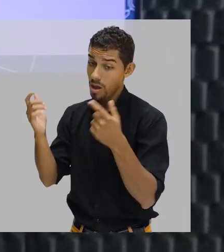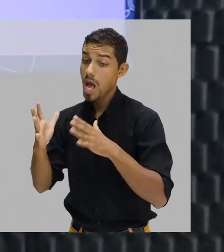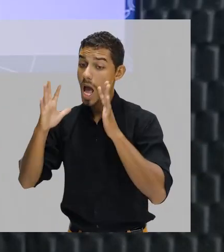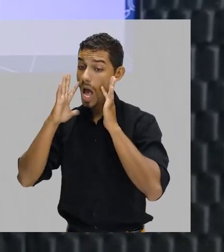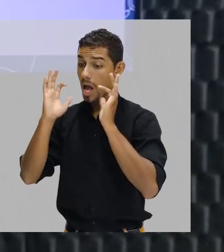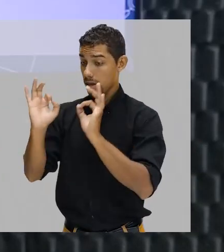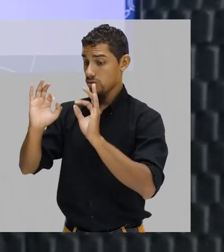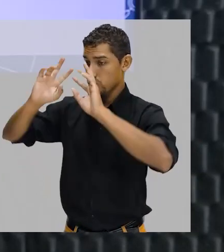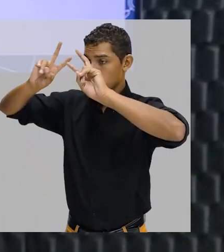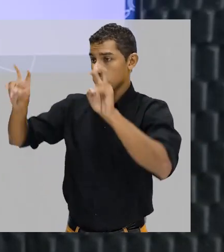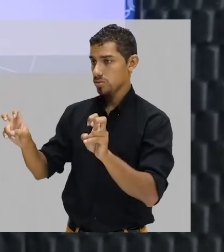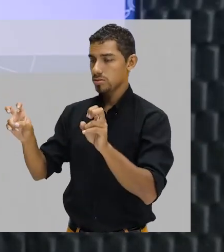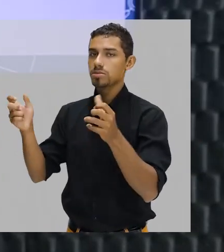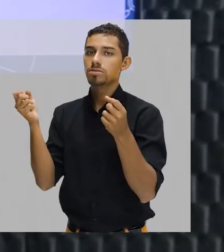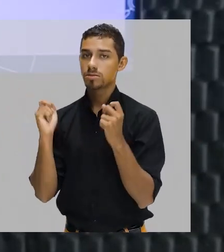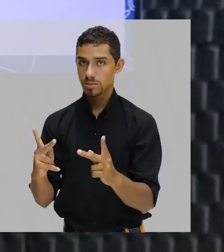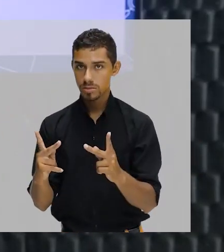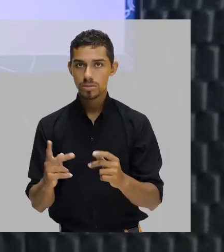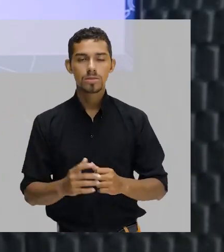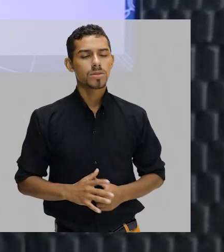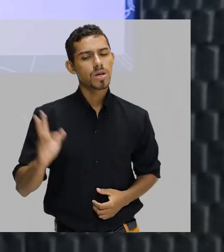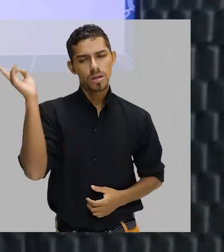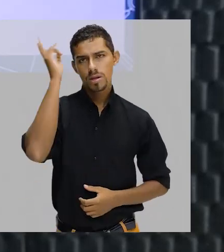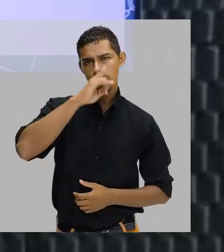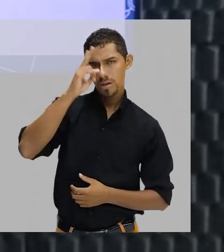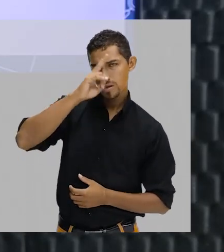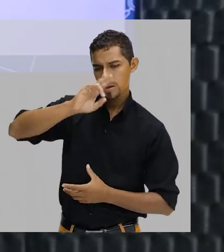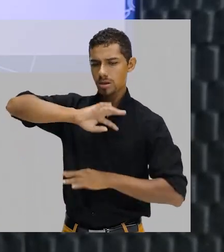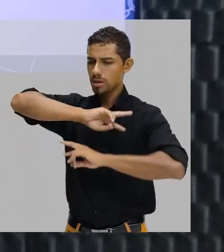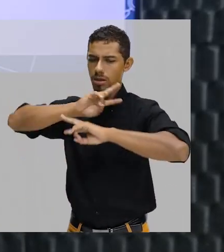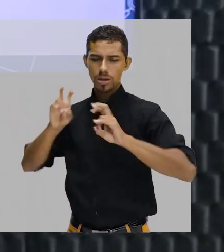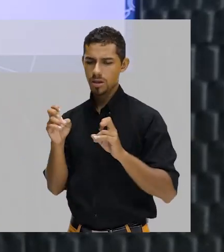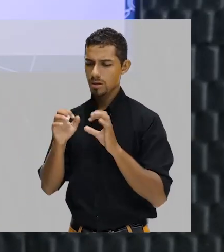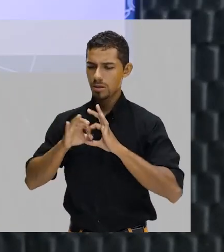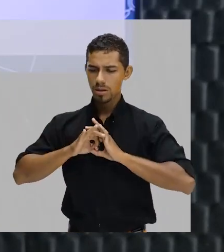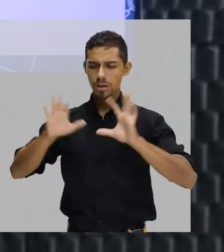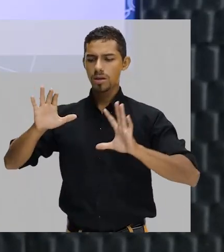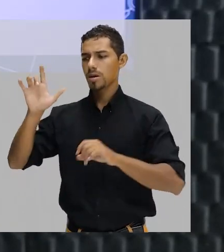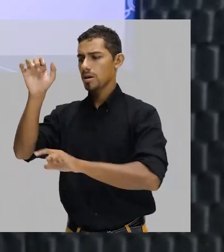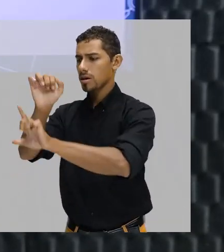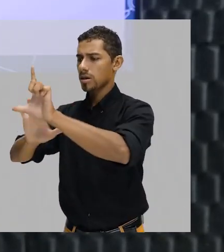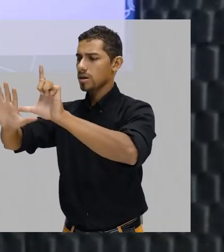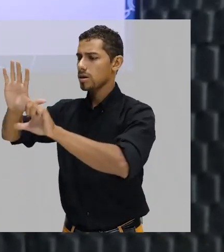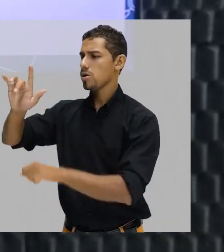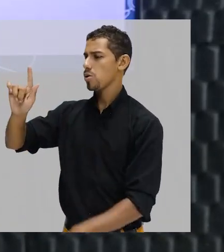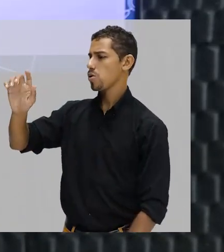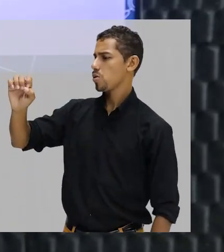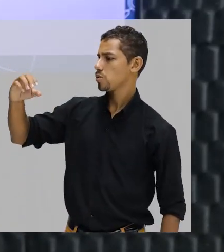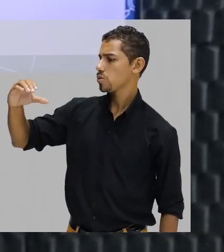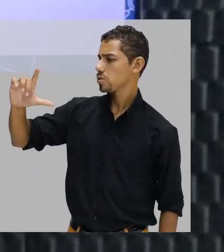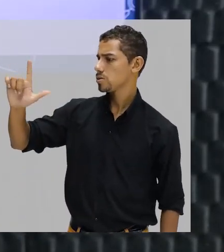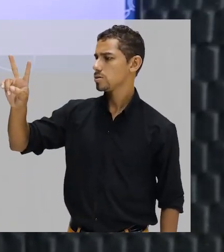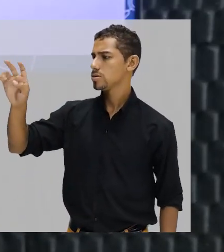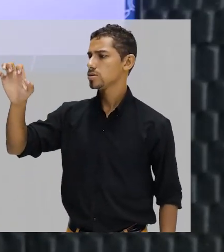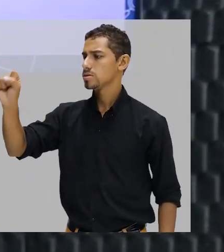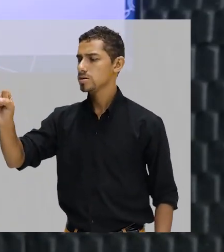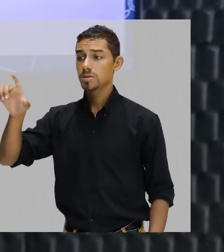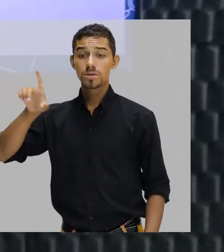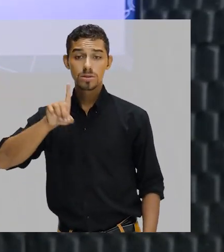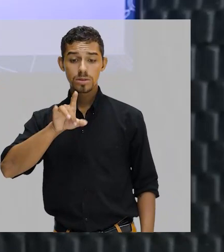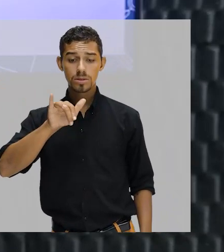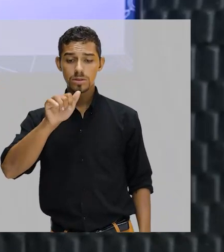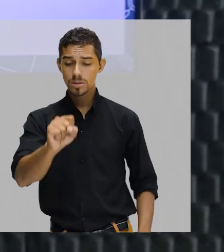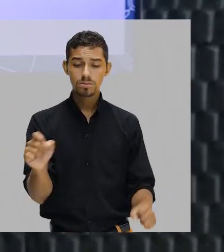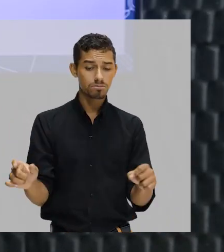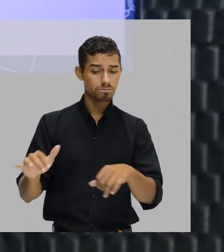muito atento, tá? Sempre lembrando que esses assuntos e outros estão disponíveis para ti na plataforma Gonçalves Dias, tá certo? Estamos